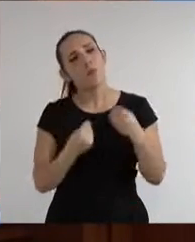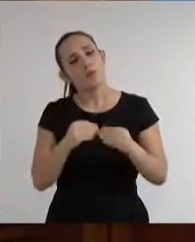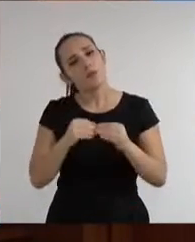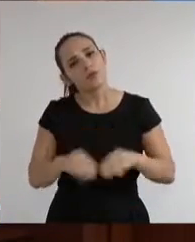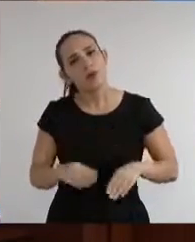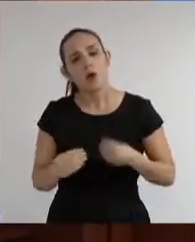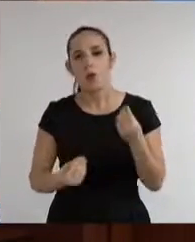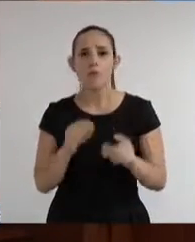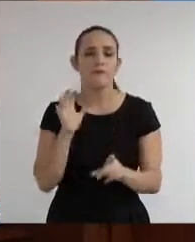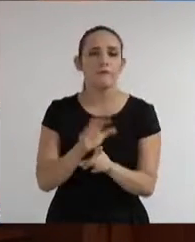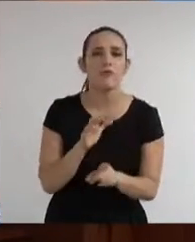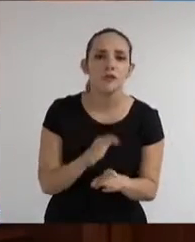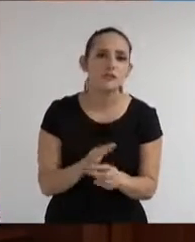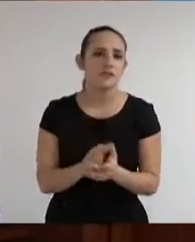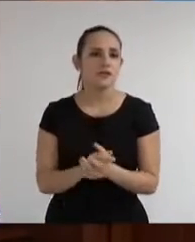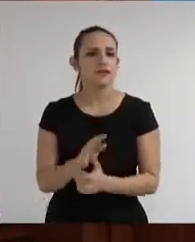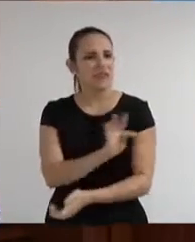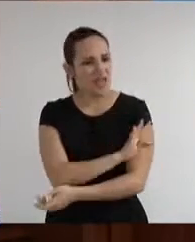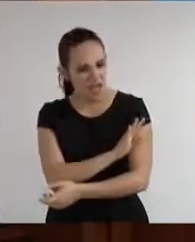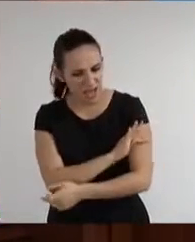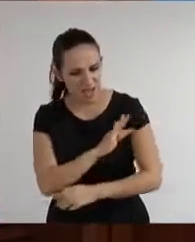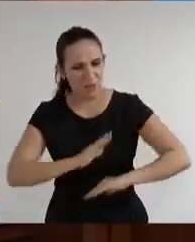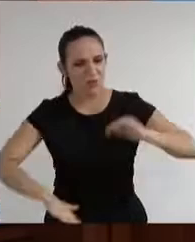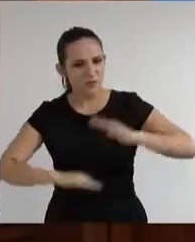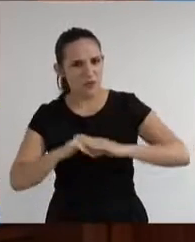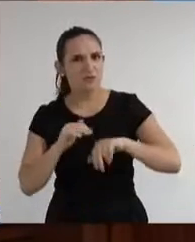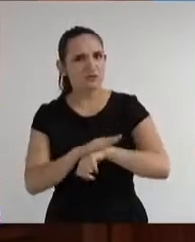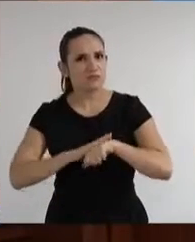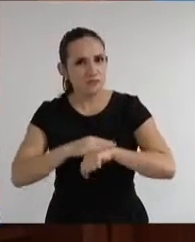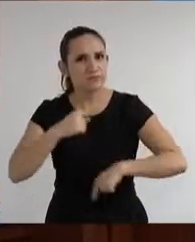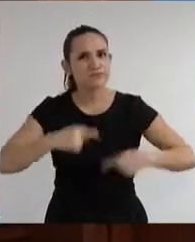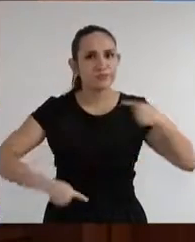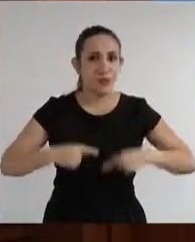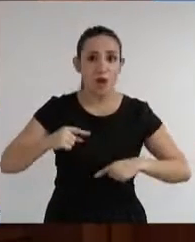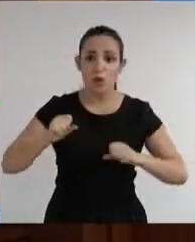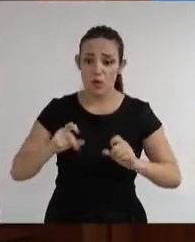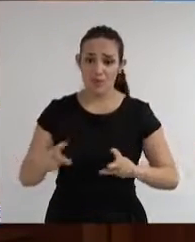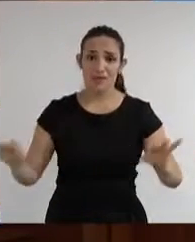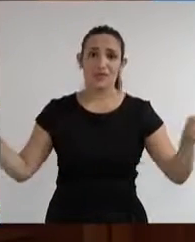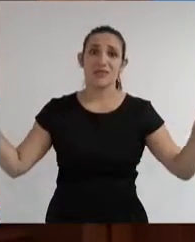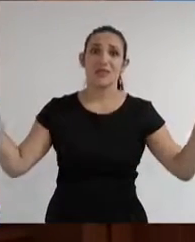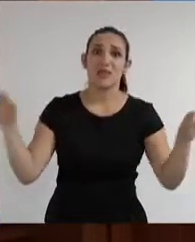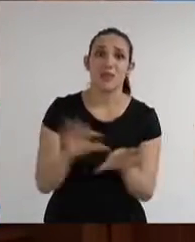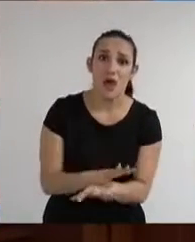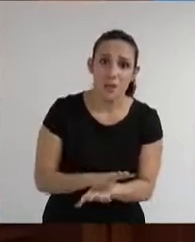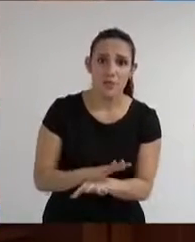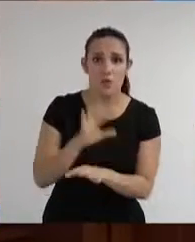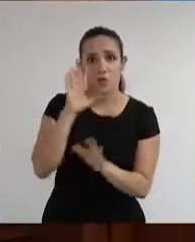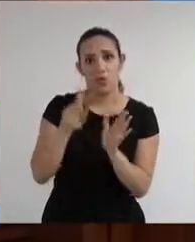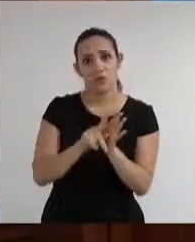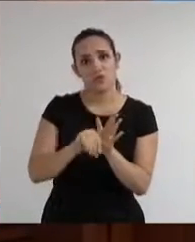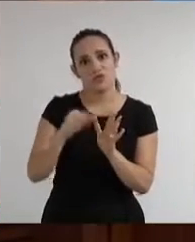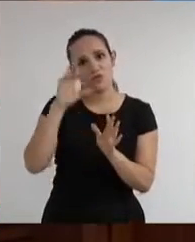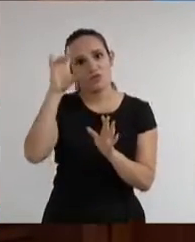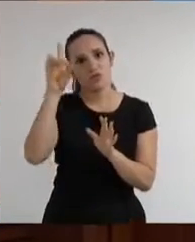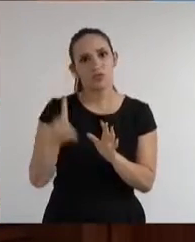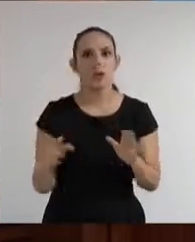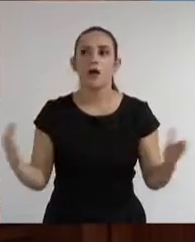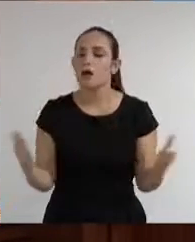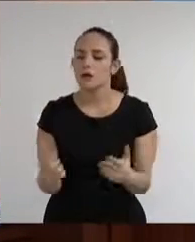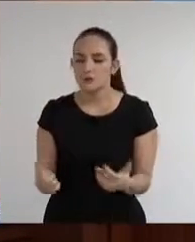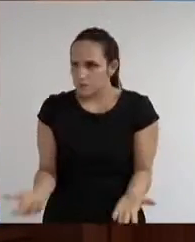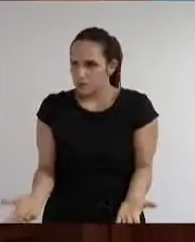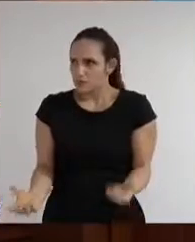área técnica para poder chegar a um plano diretor, e quando é encaminhado, então, para o Legislativo para ser aprovado, tem toda